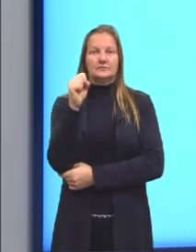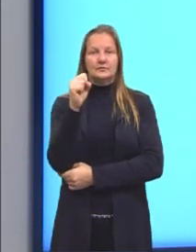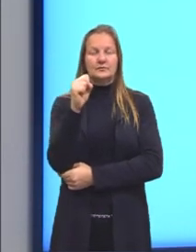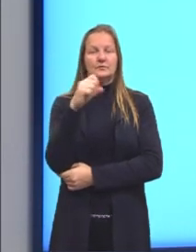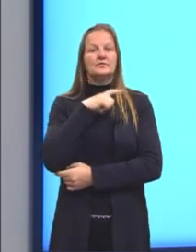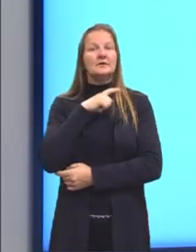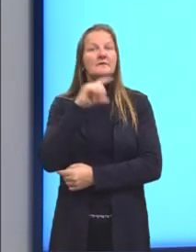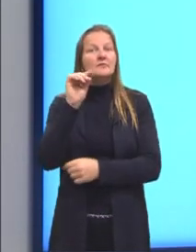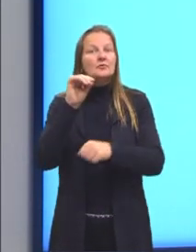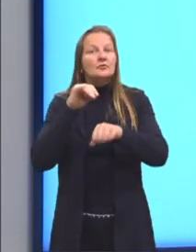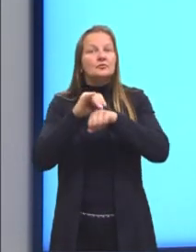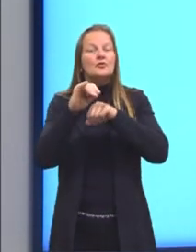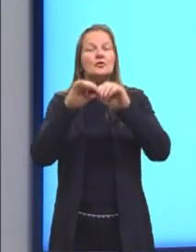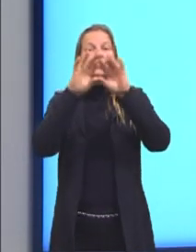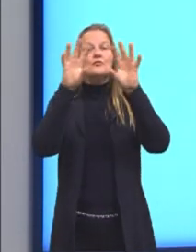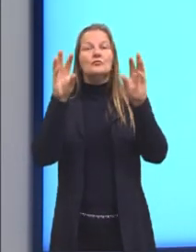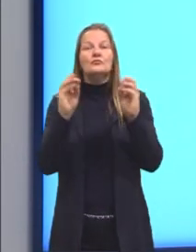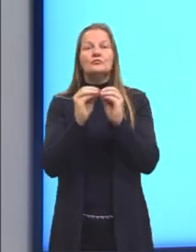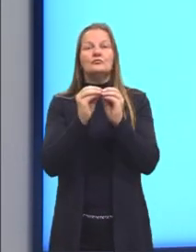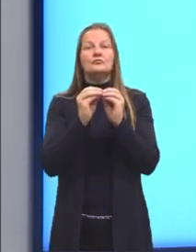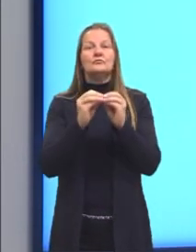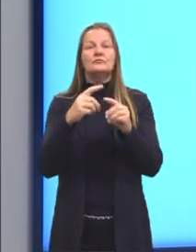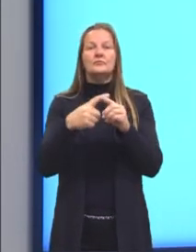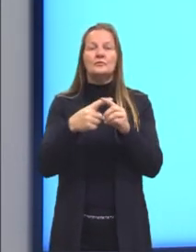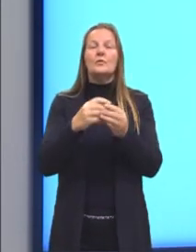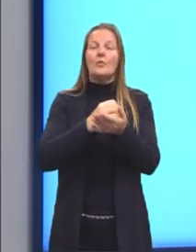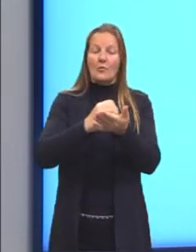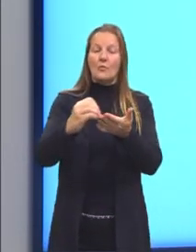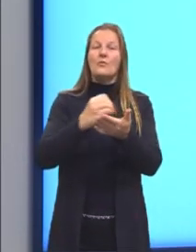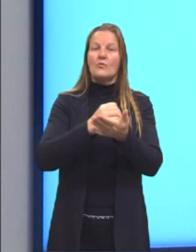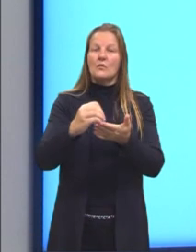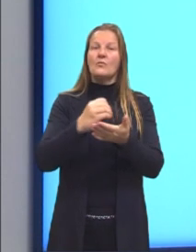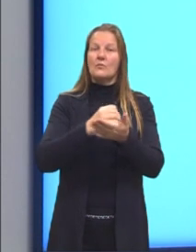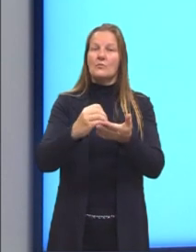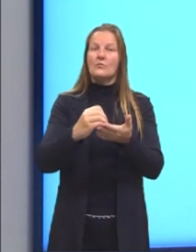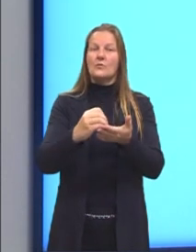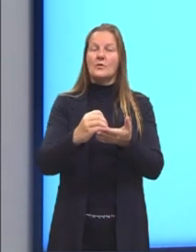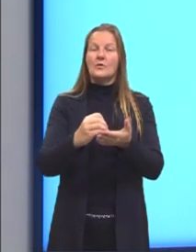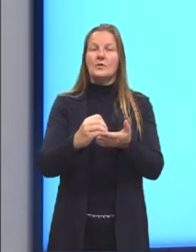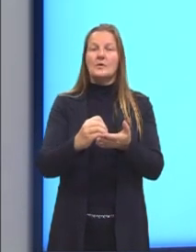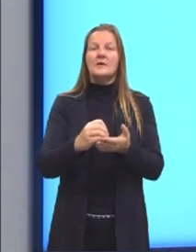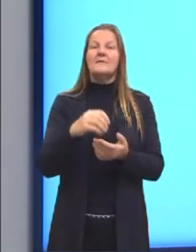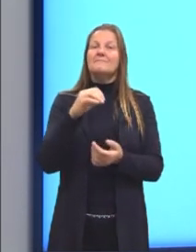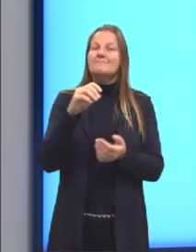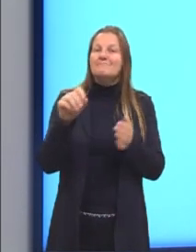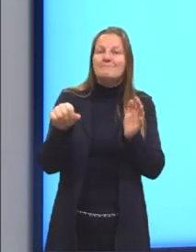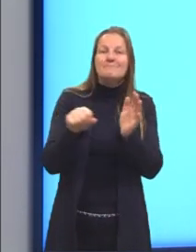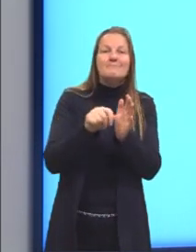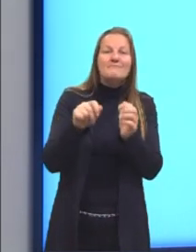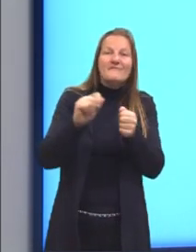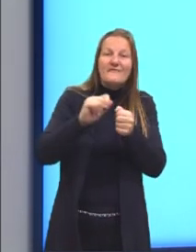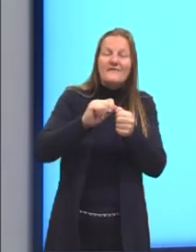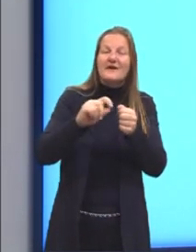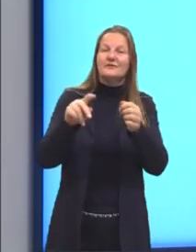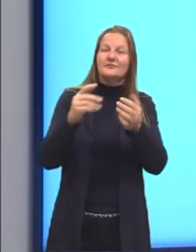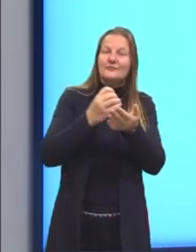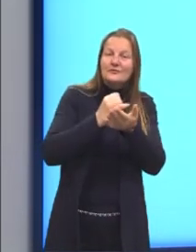ocorreu a síntese da ureia que é um composto orgânico e ela foi a partir de um composto inorgânico